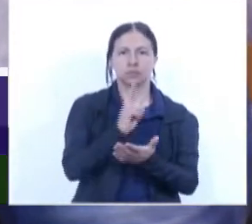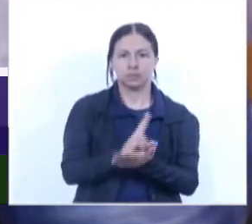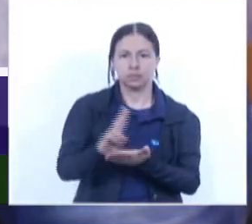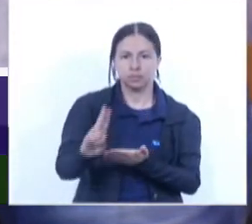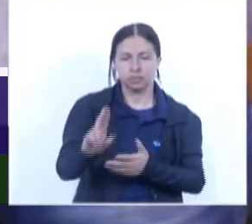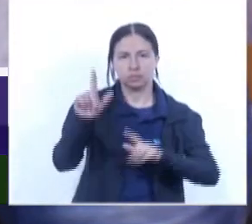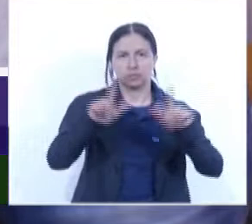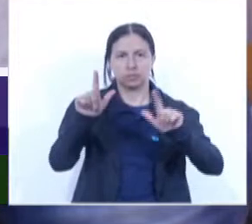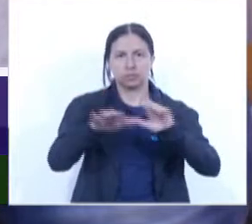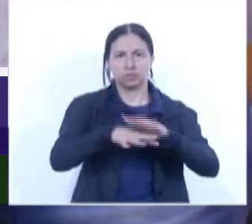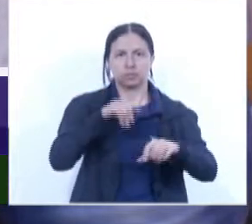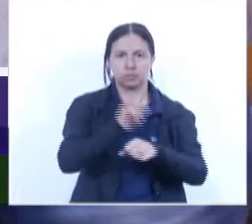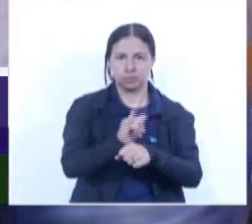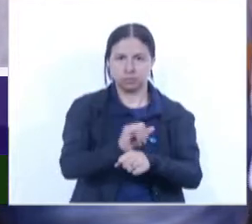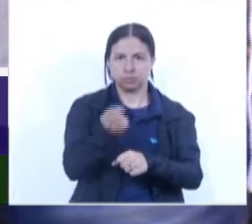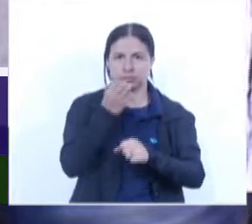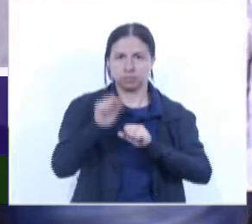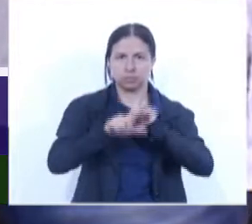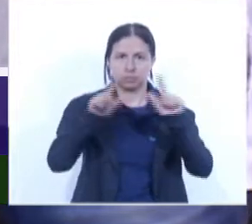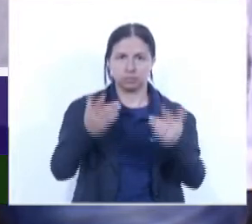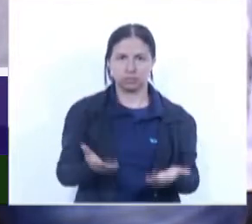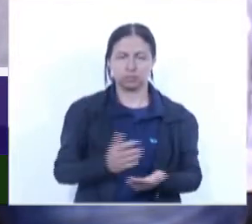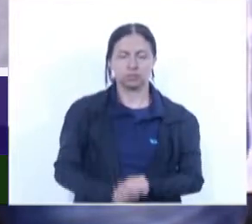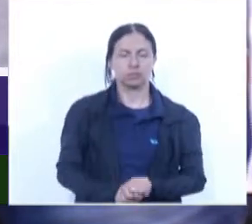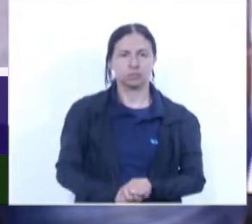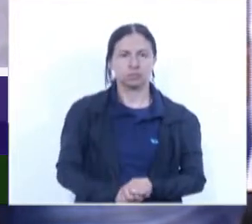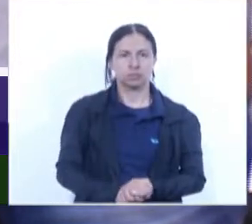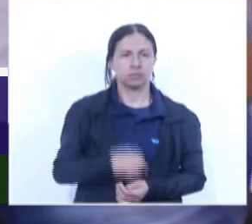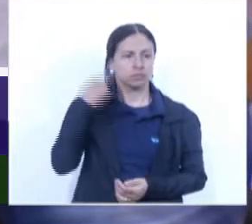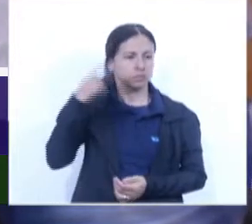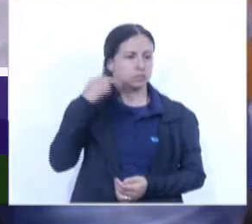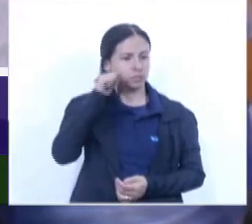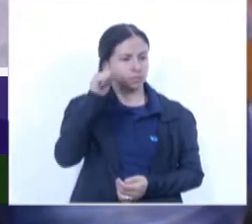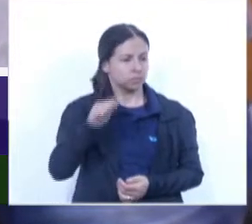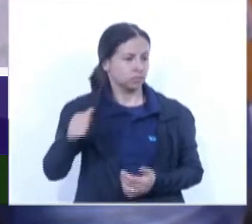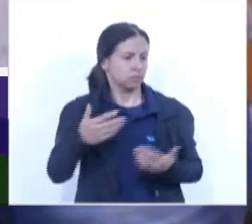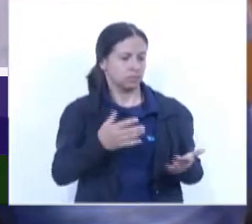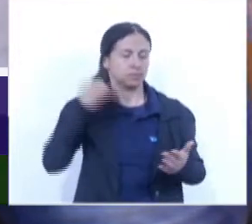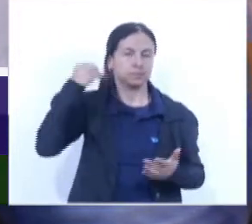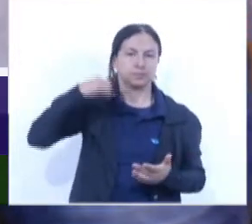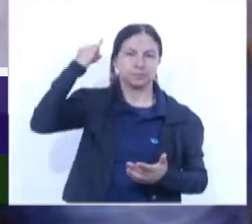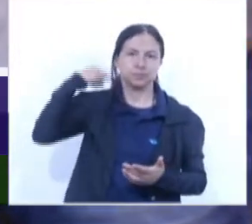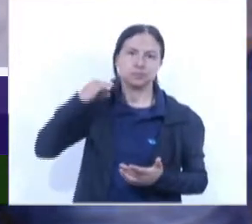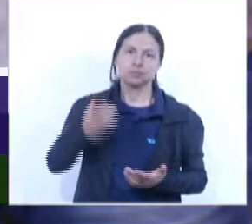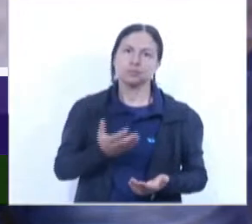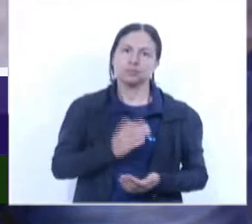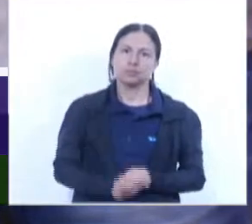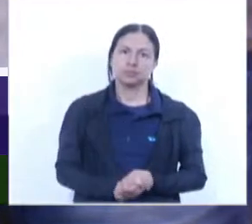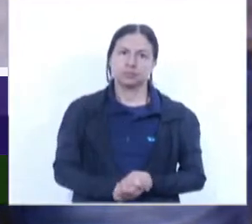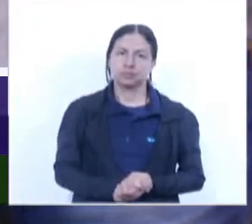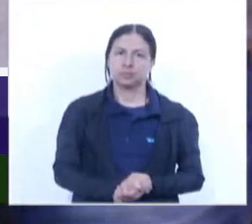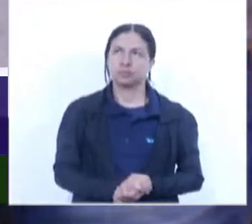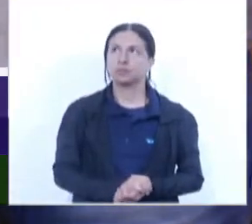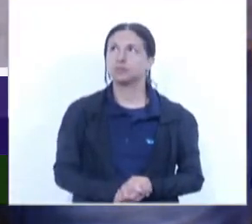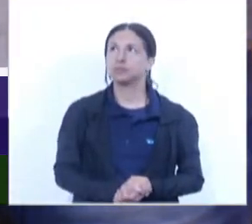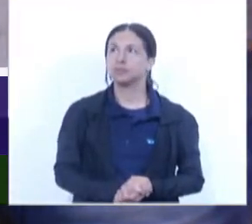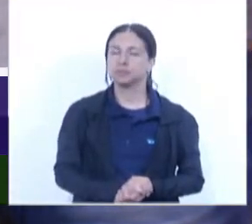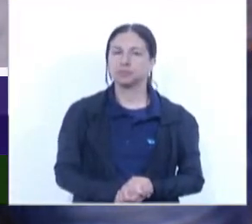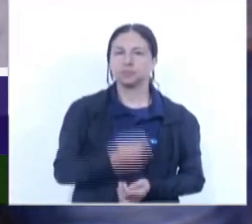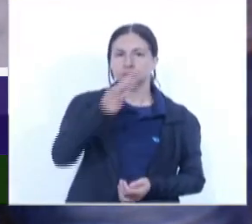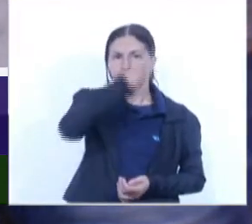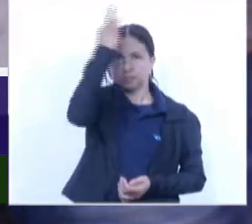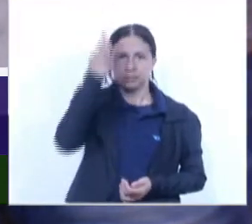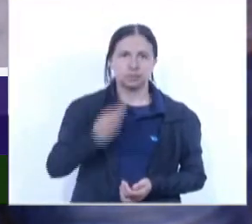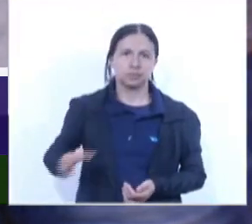YouTube Bom dia a todos bom dia vereadora batendo Marquês Vereador Jair Ferraz vereadora Thais